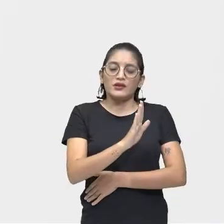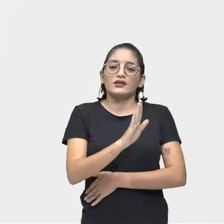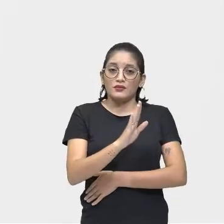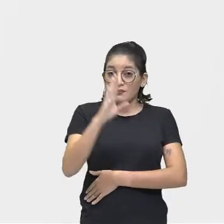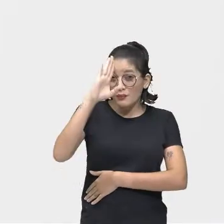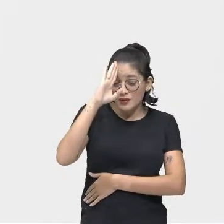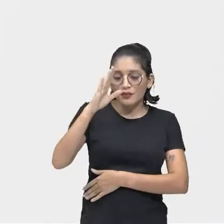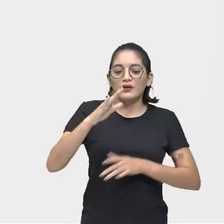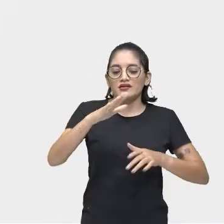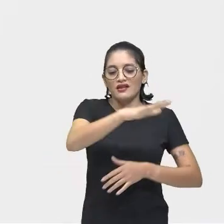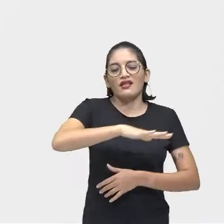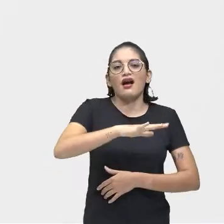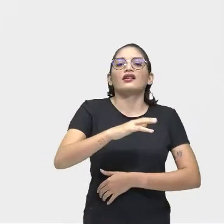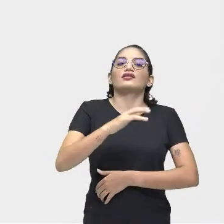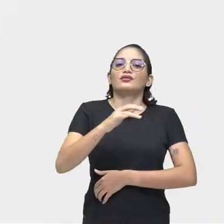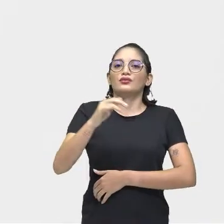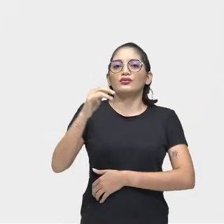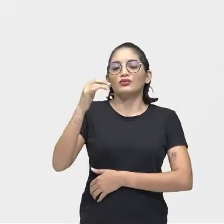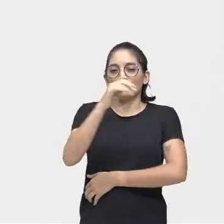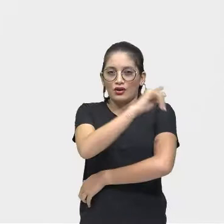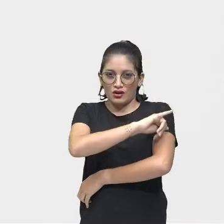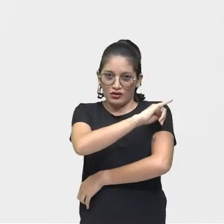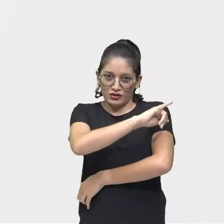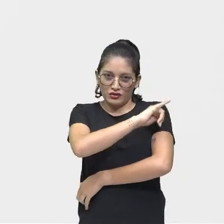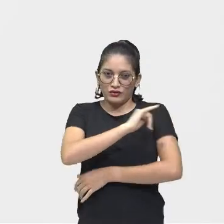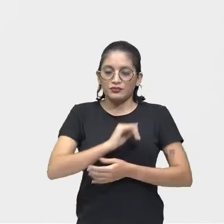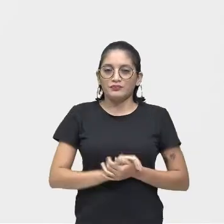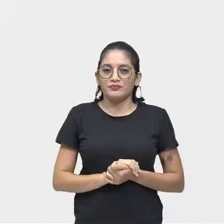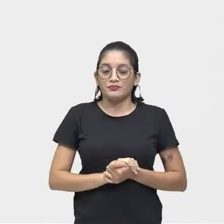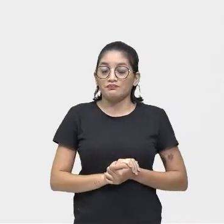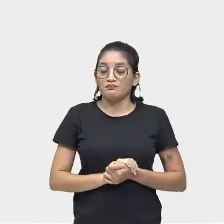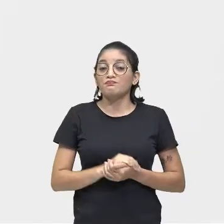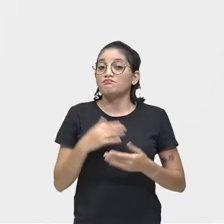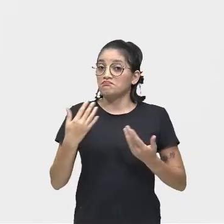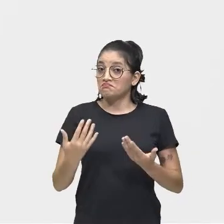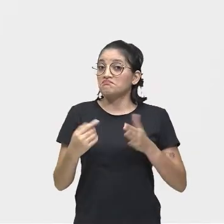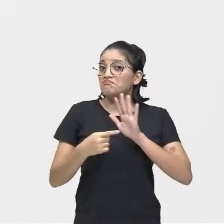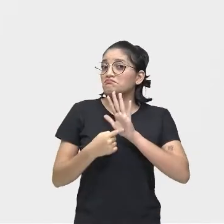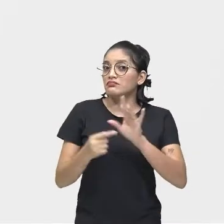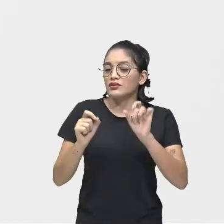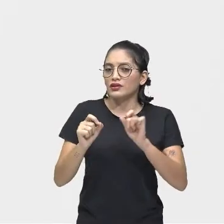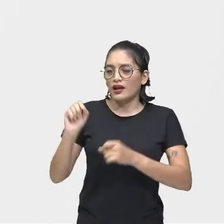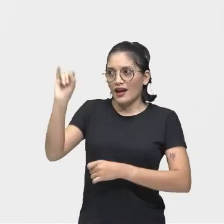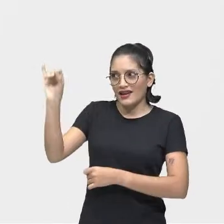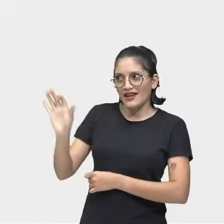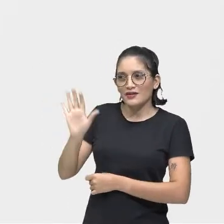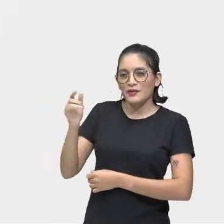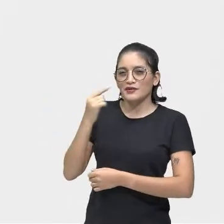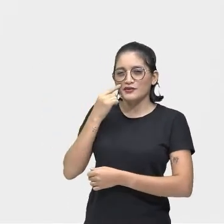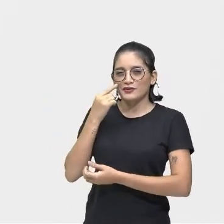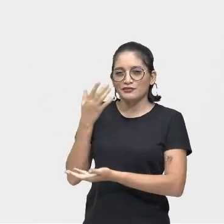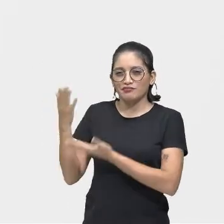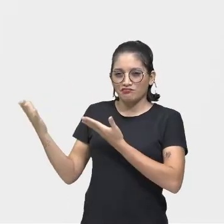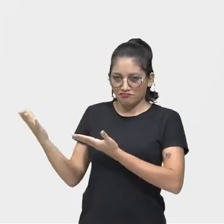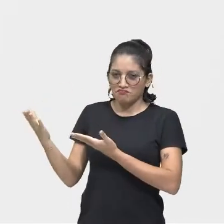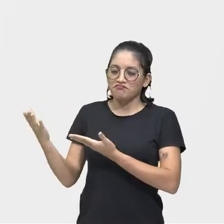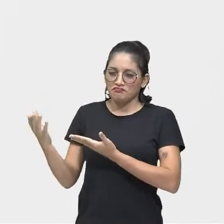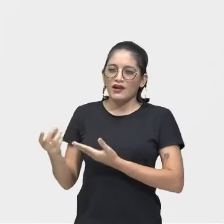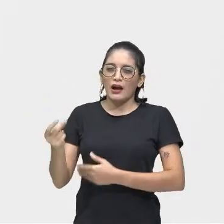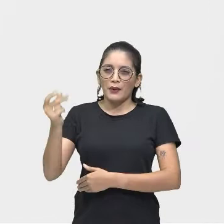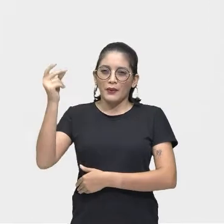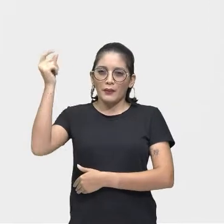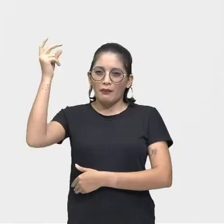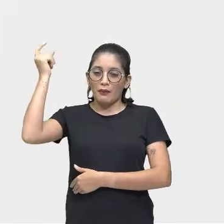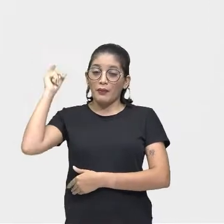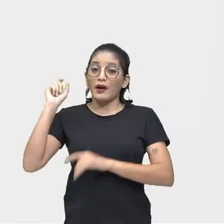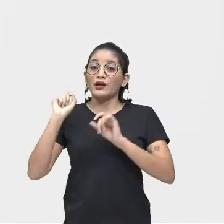de Janeiro. Ilustra basicamente uma ilustração totalmente eurocentrista,